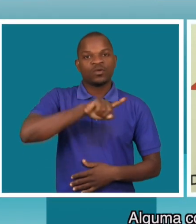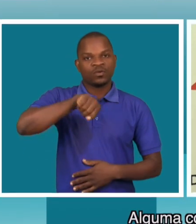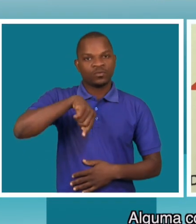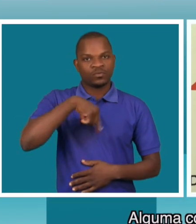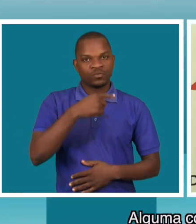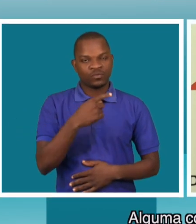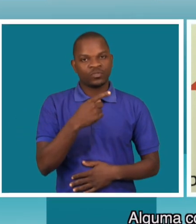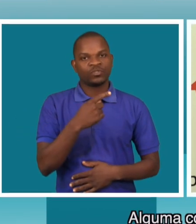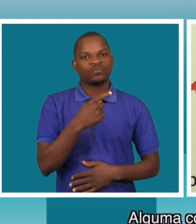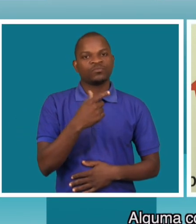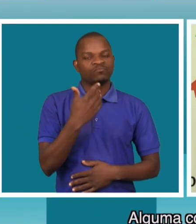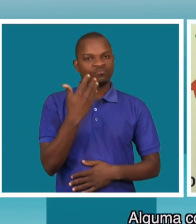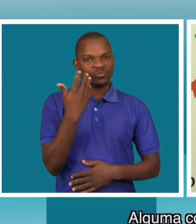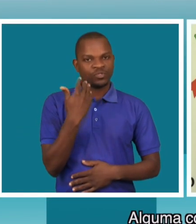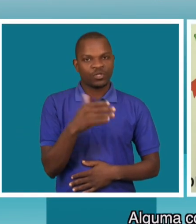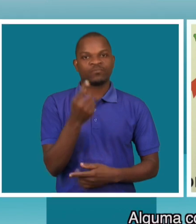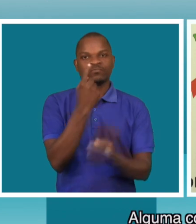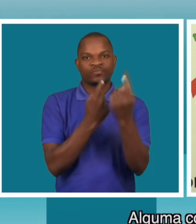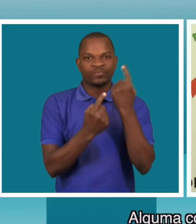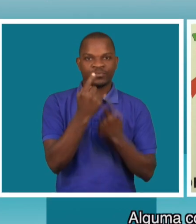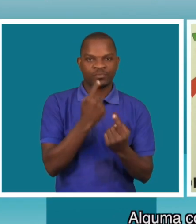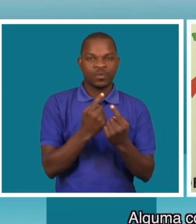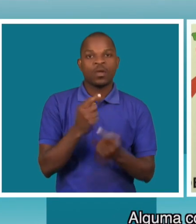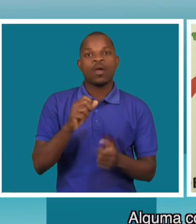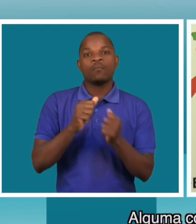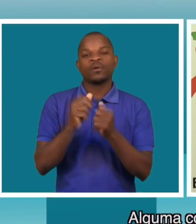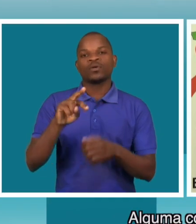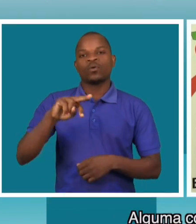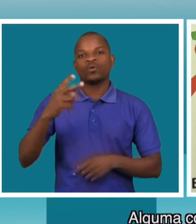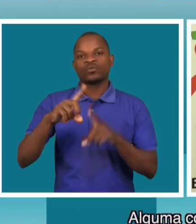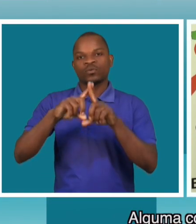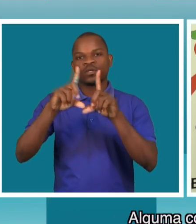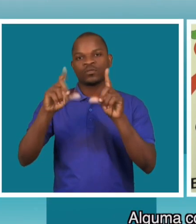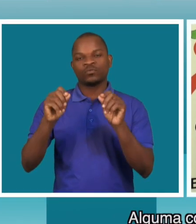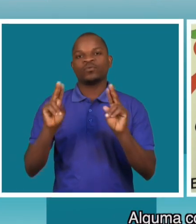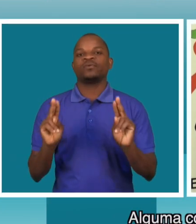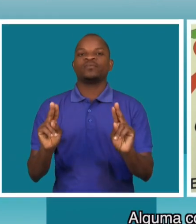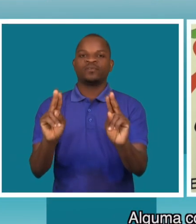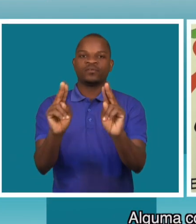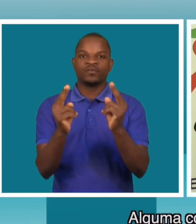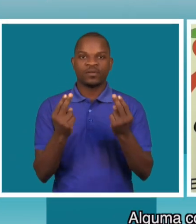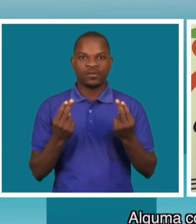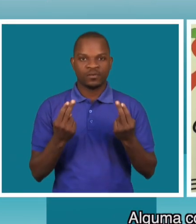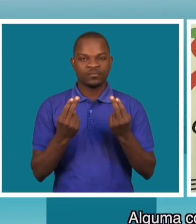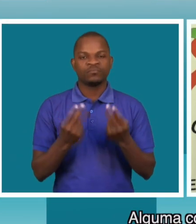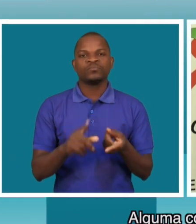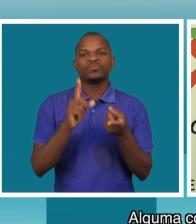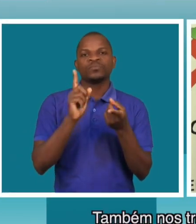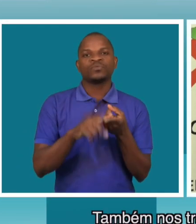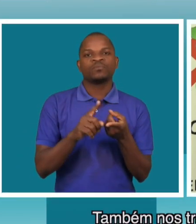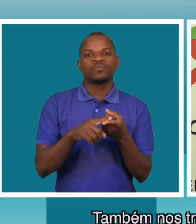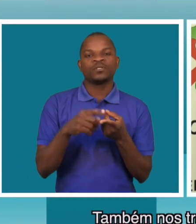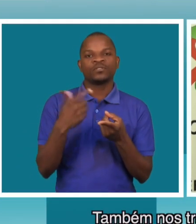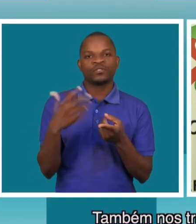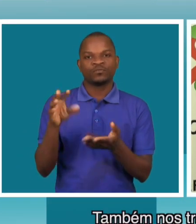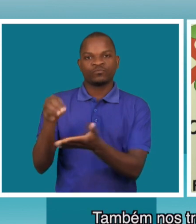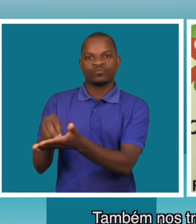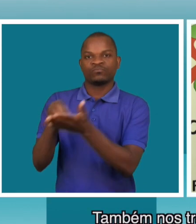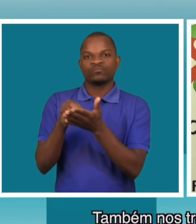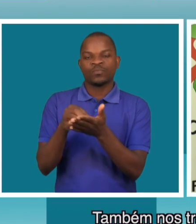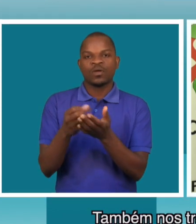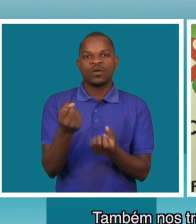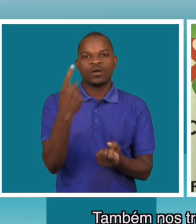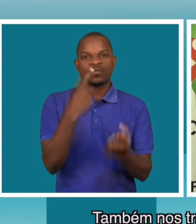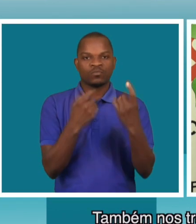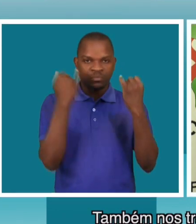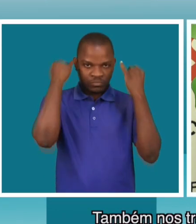temos estado a discutir, outra é nova e também nos traz